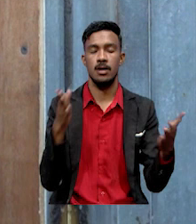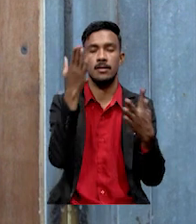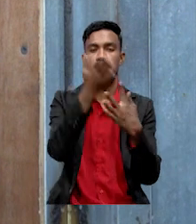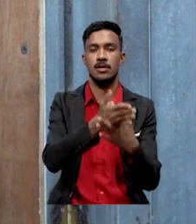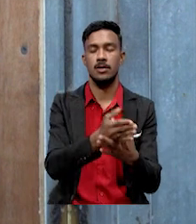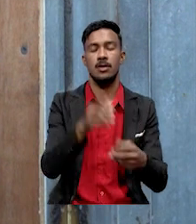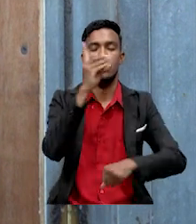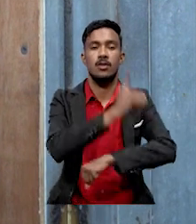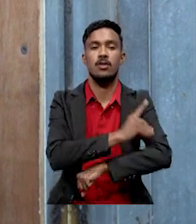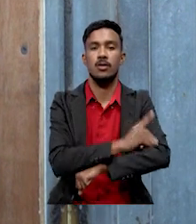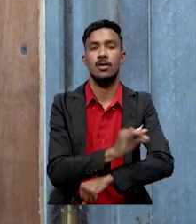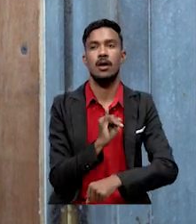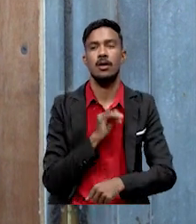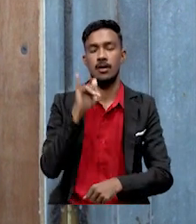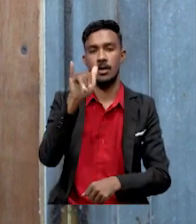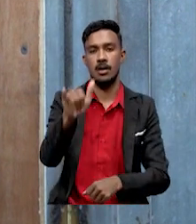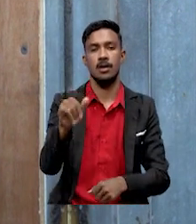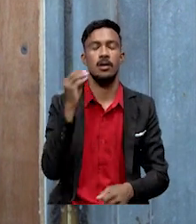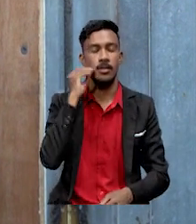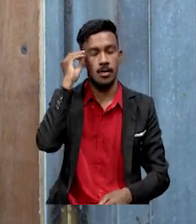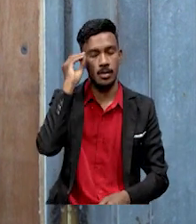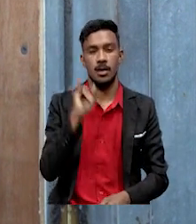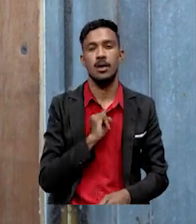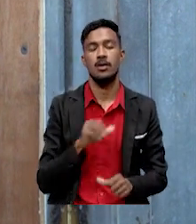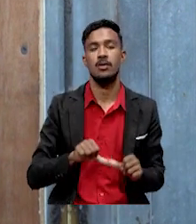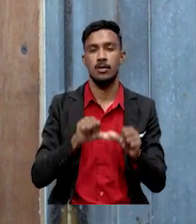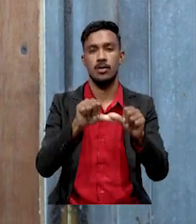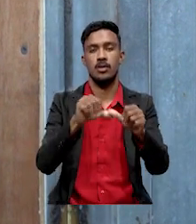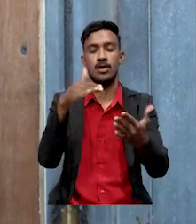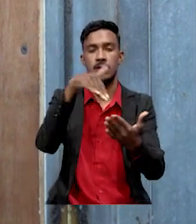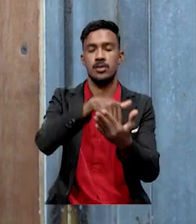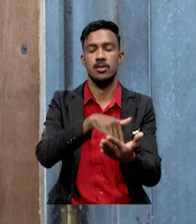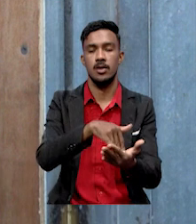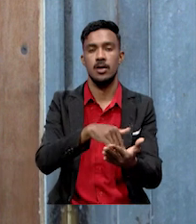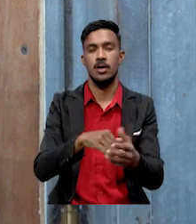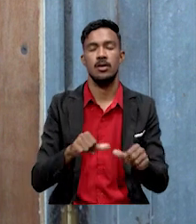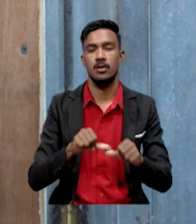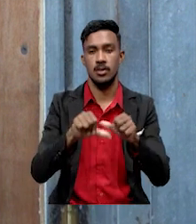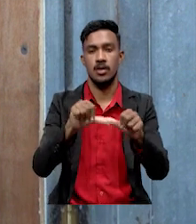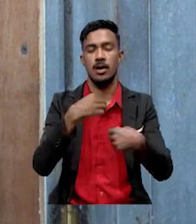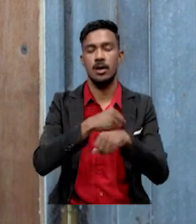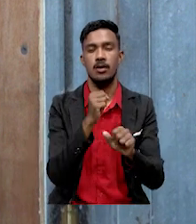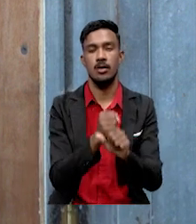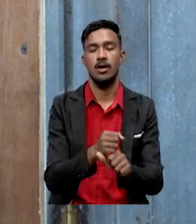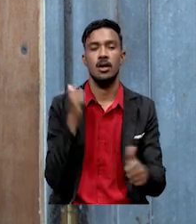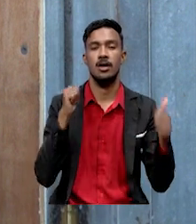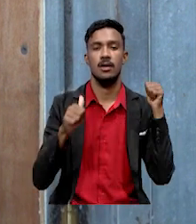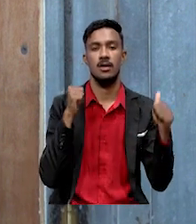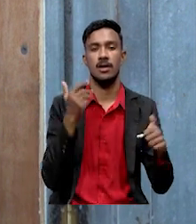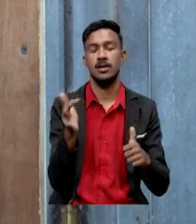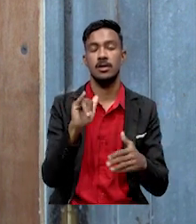hau iha uma mas kan sane mas hau continua estuda continua halo atividade sirane nebe